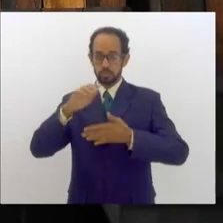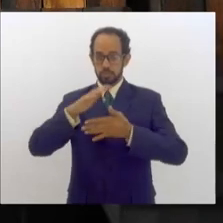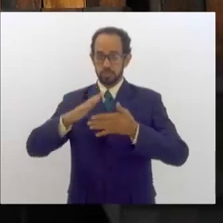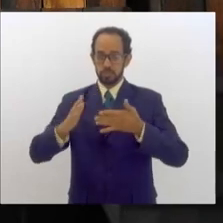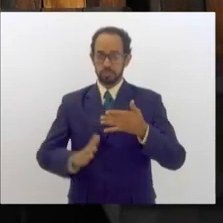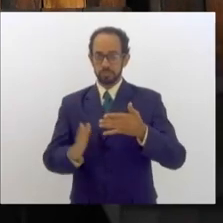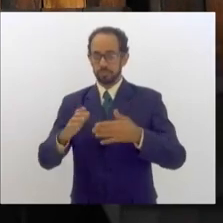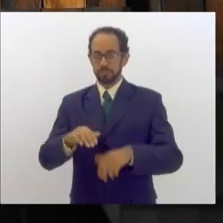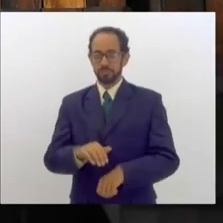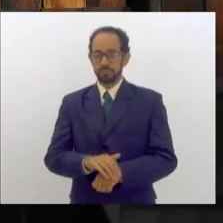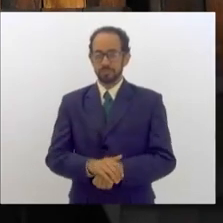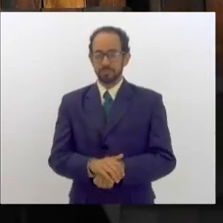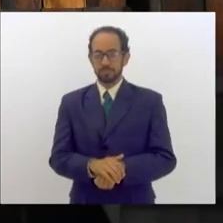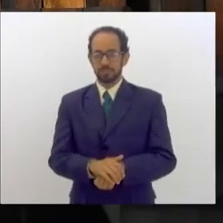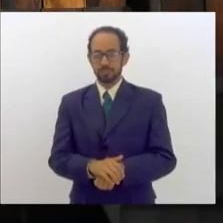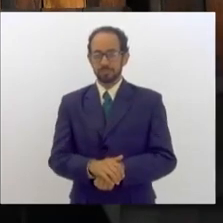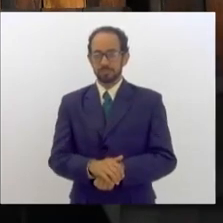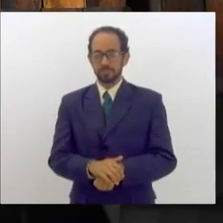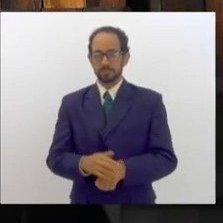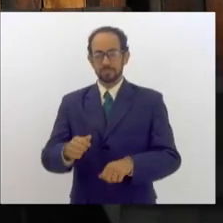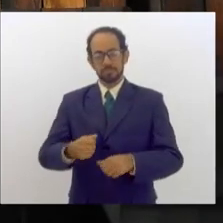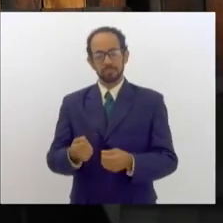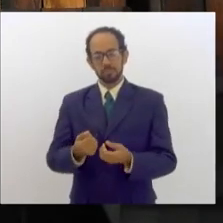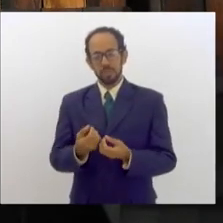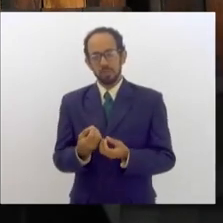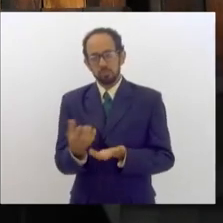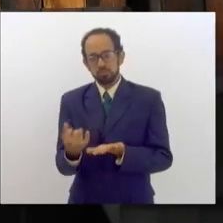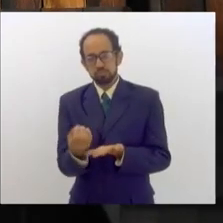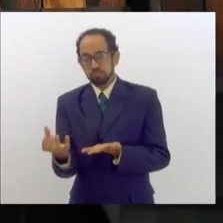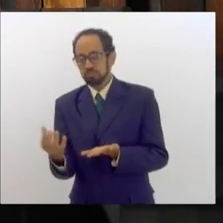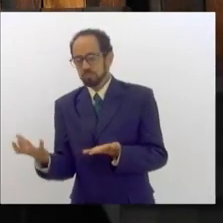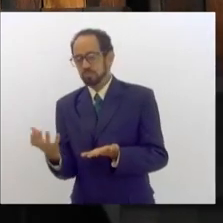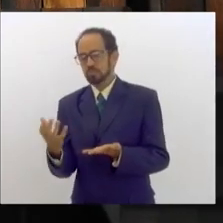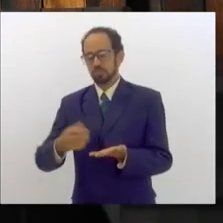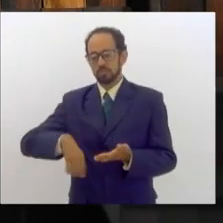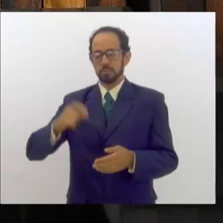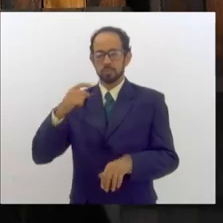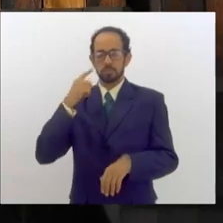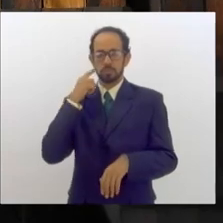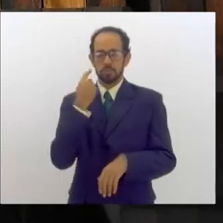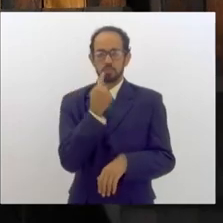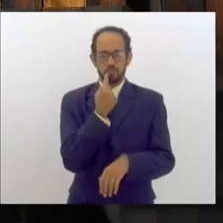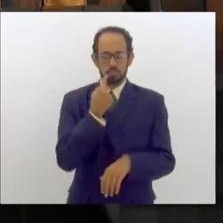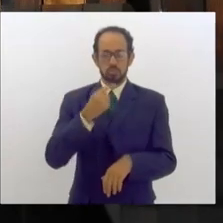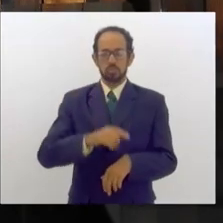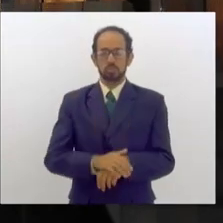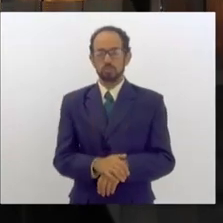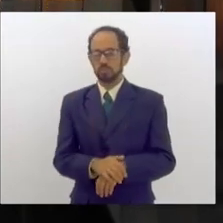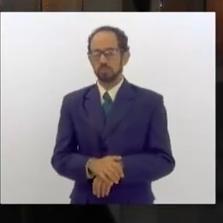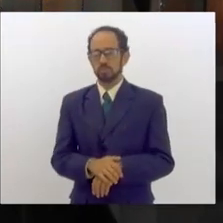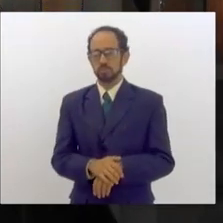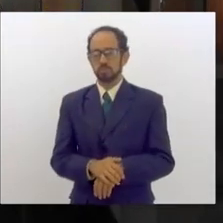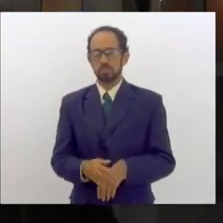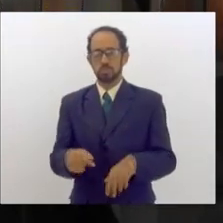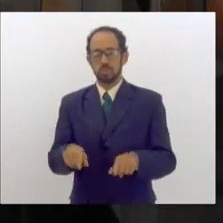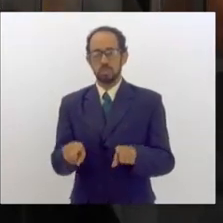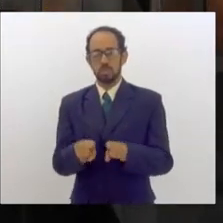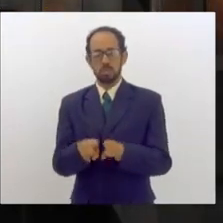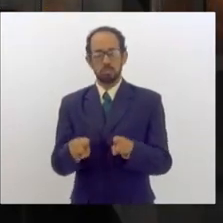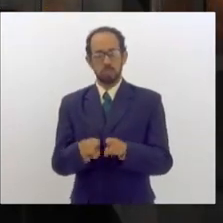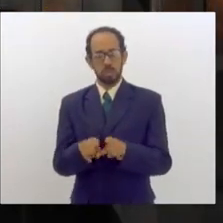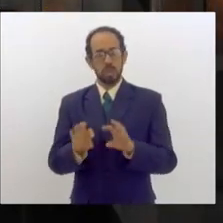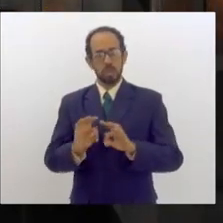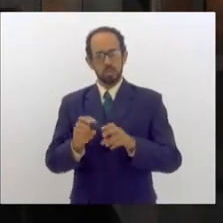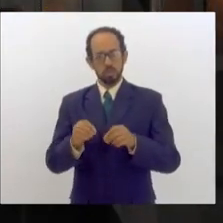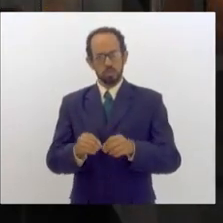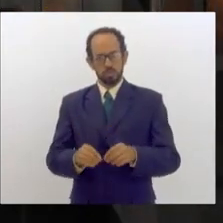libras que leva a nossa voz aos deficientes auditivos senhoras